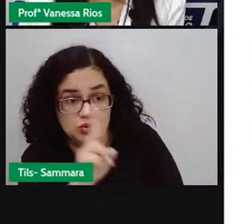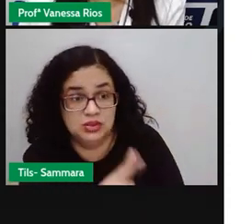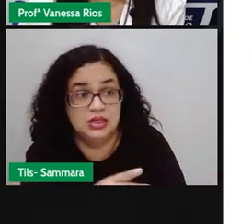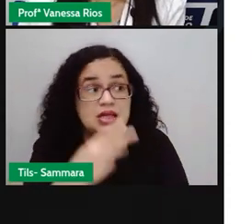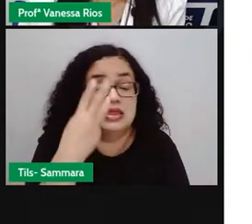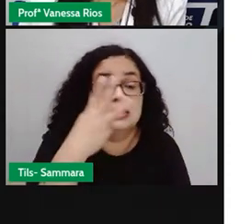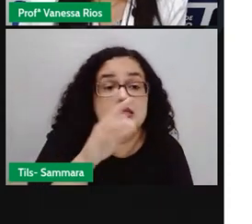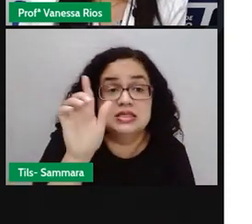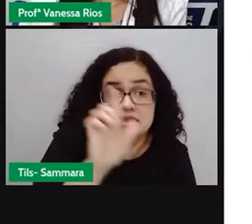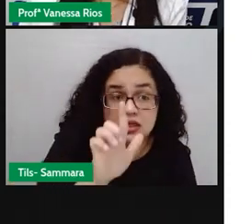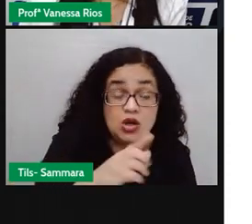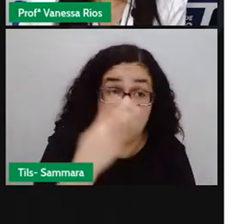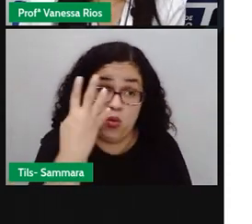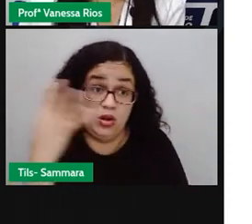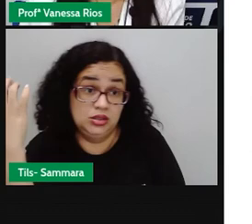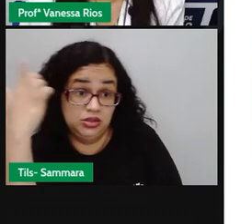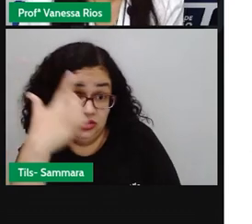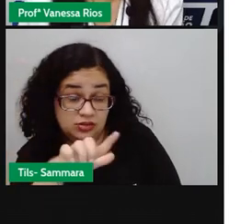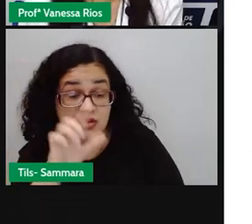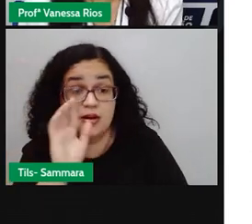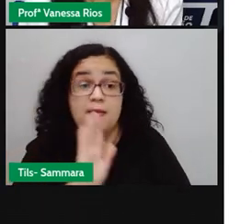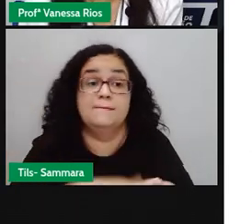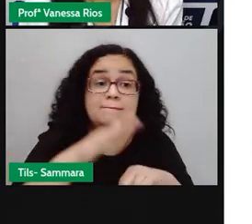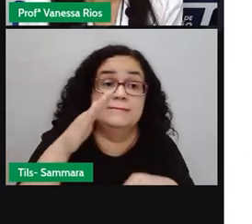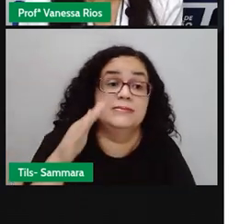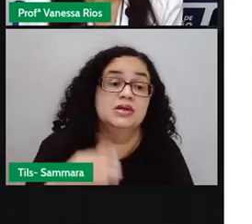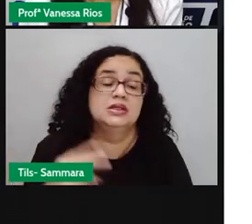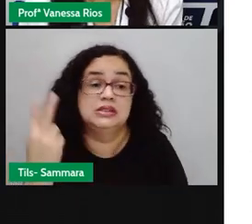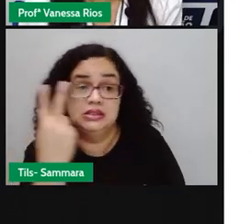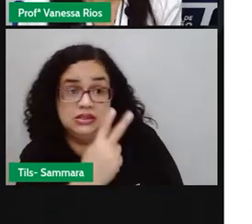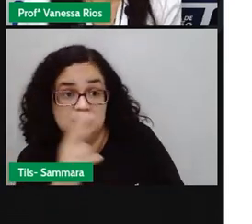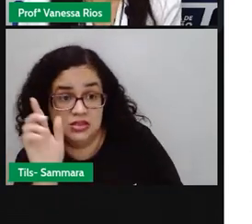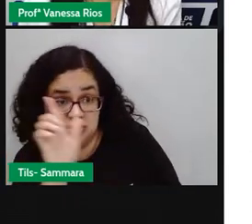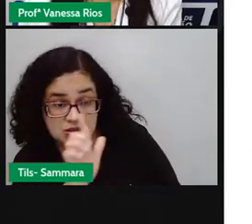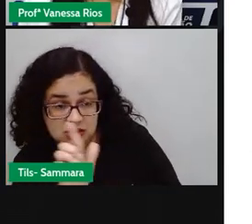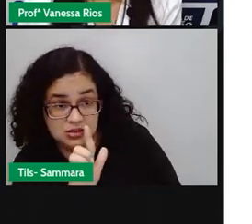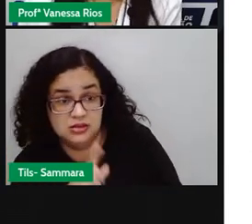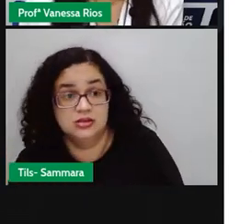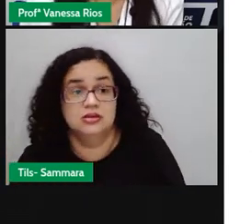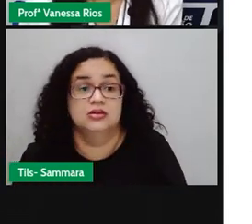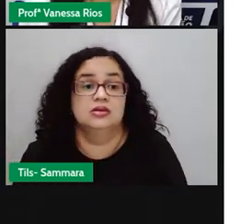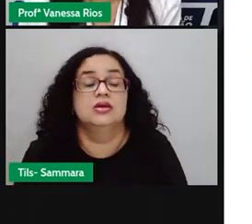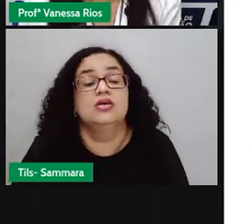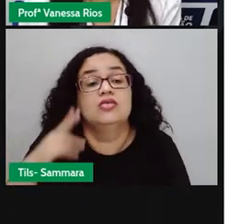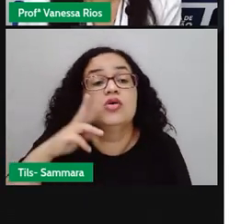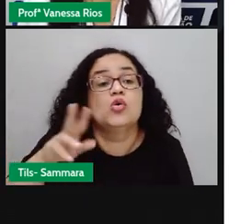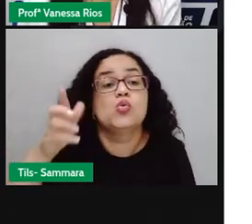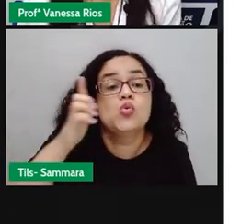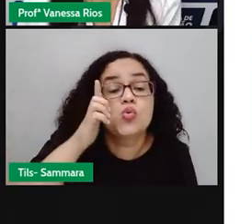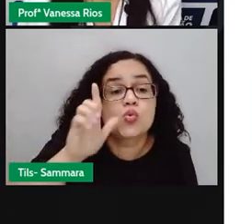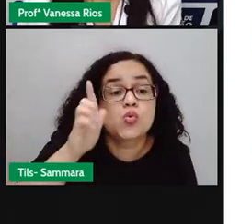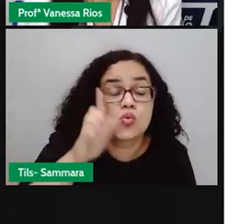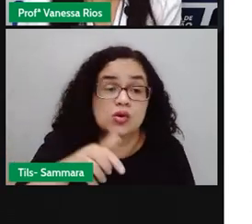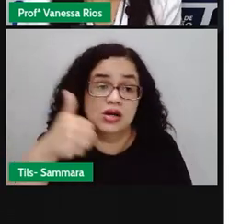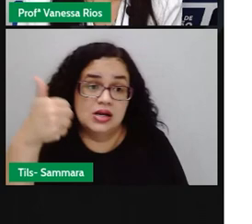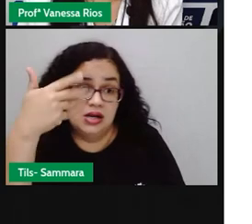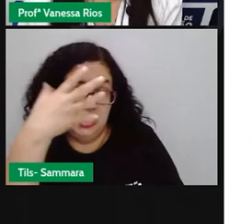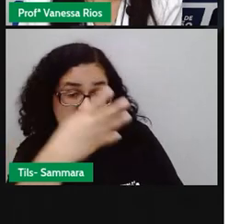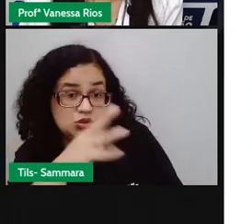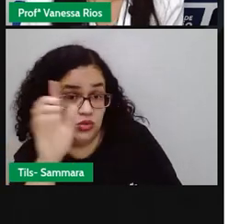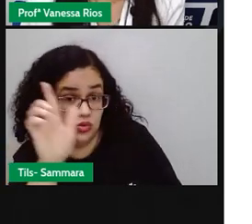3 litros 4 vezes e mais uma vez a jarra de 2 litros. Aí sim, eu vou conseguir os 14 litros,